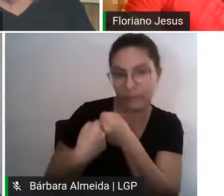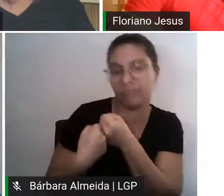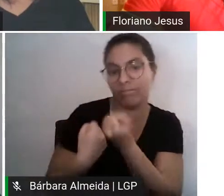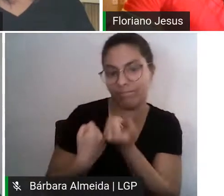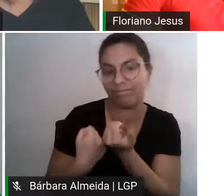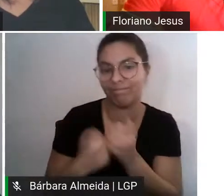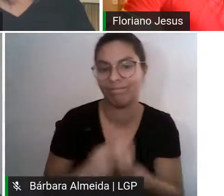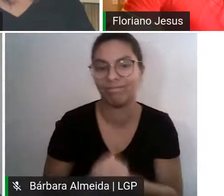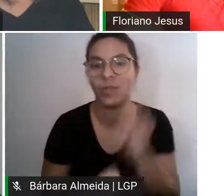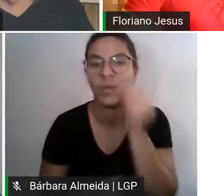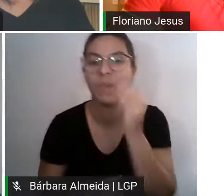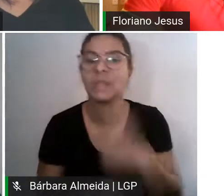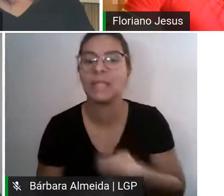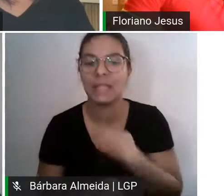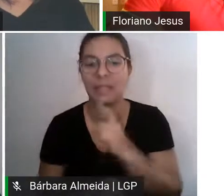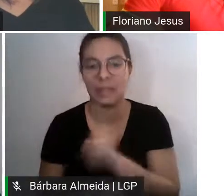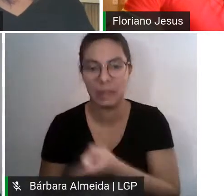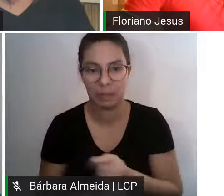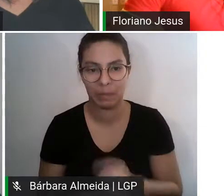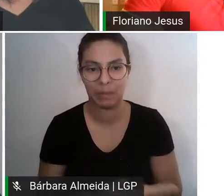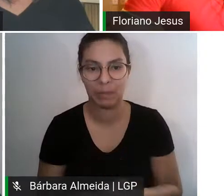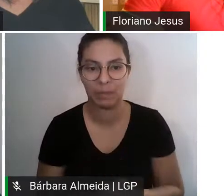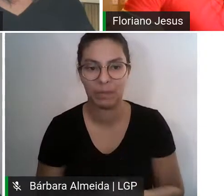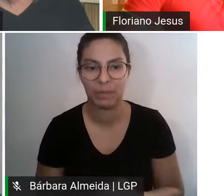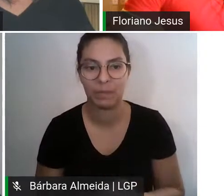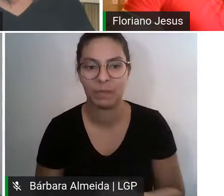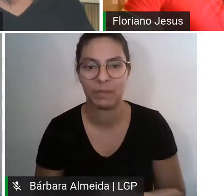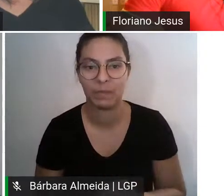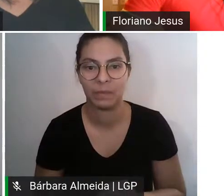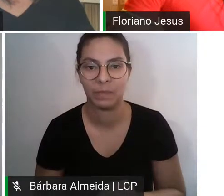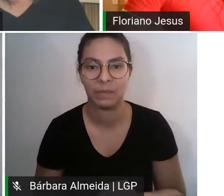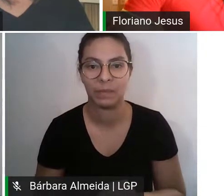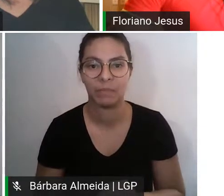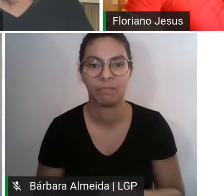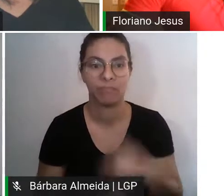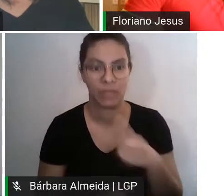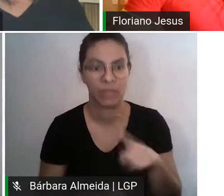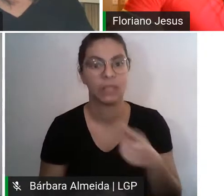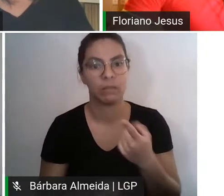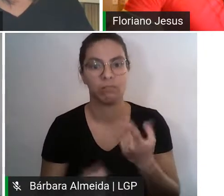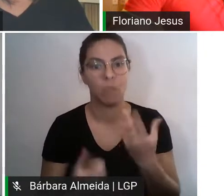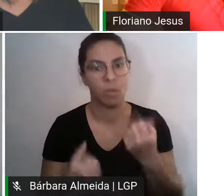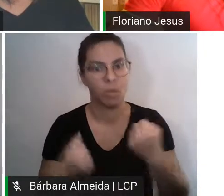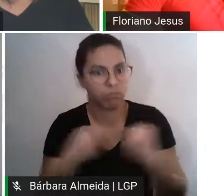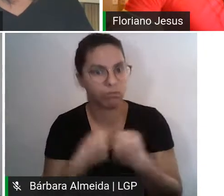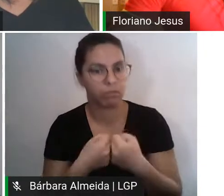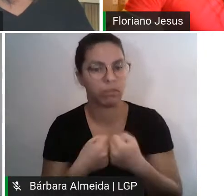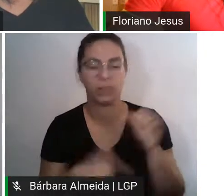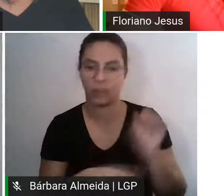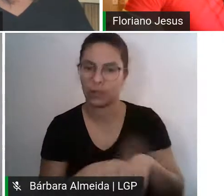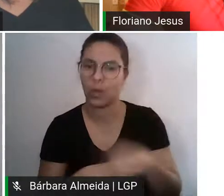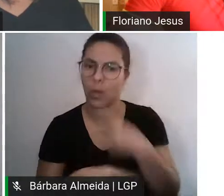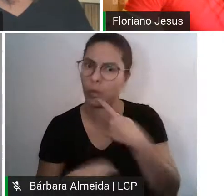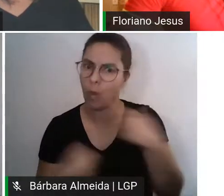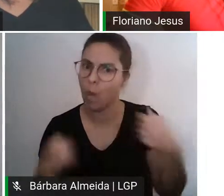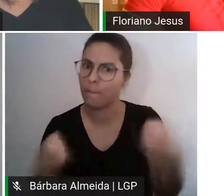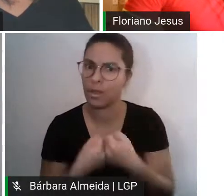forças? Existe muita competição? Existe muita competição, e Portugal,